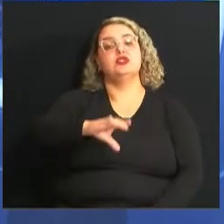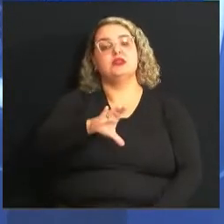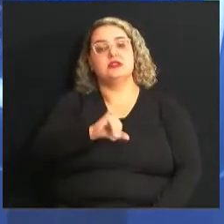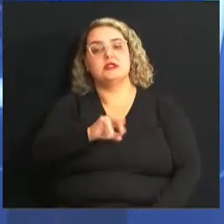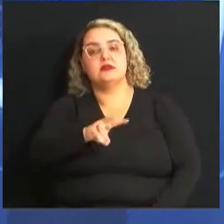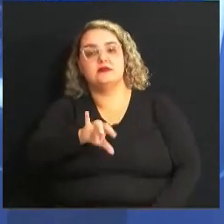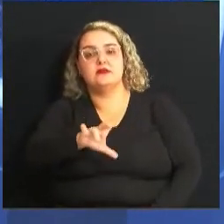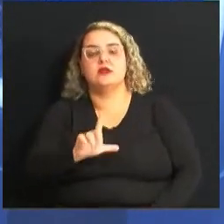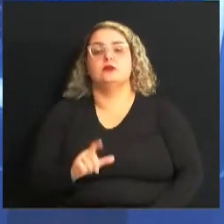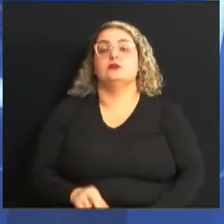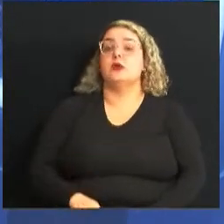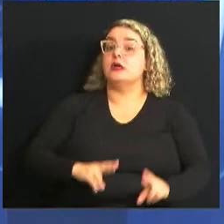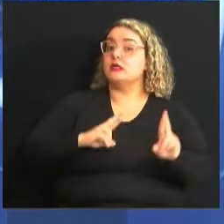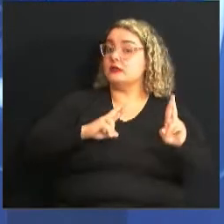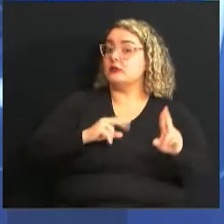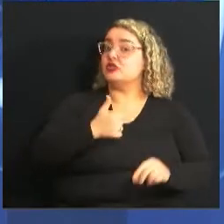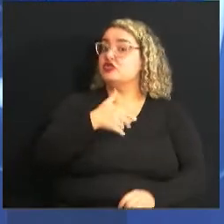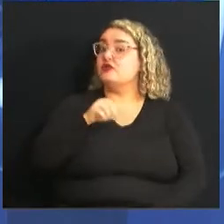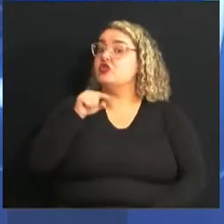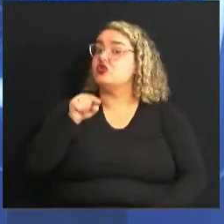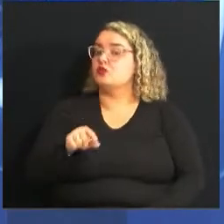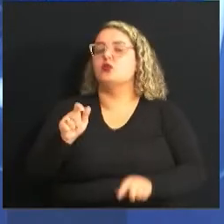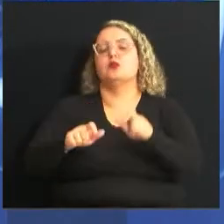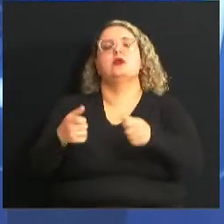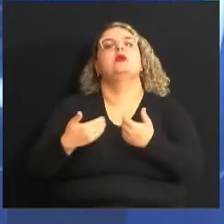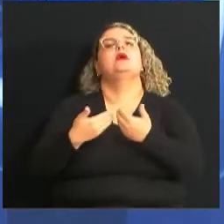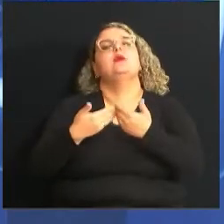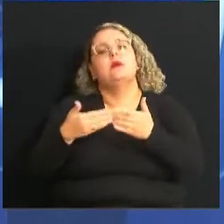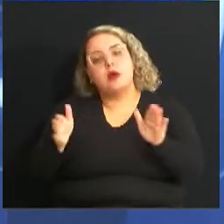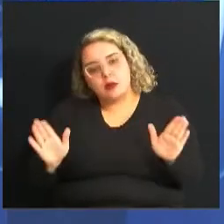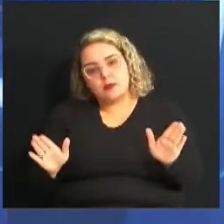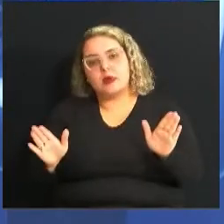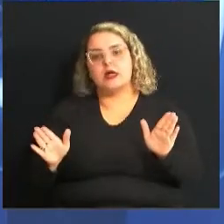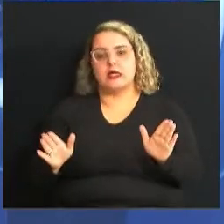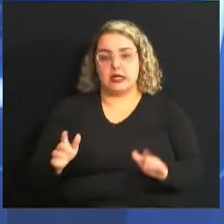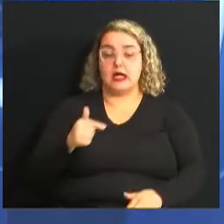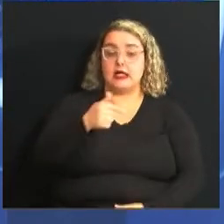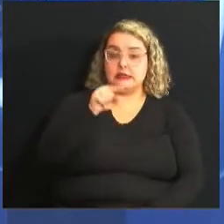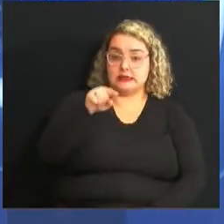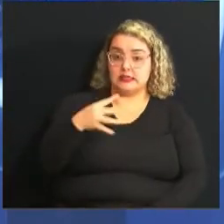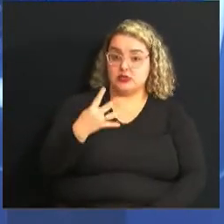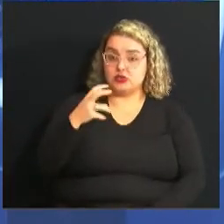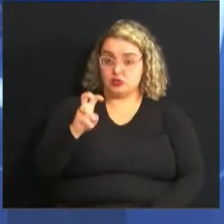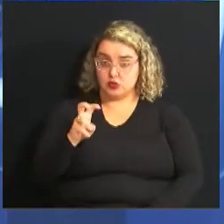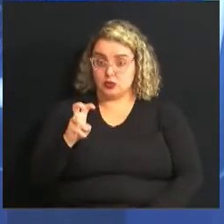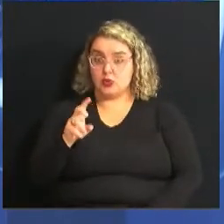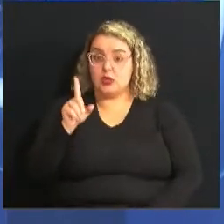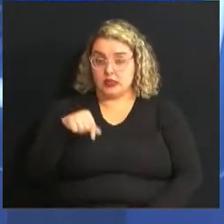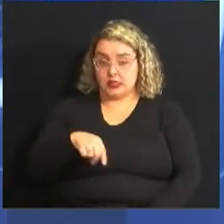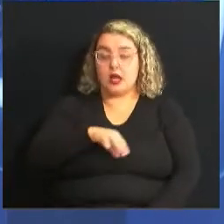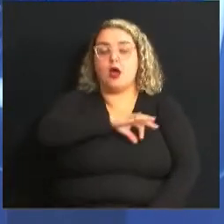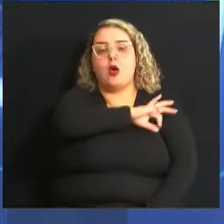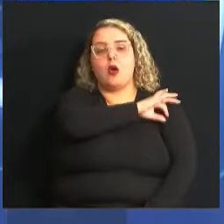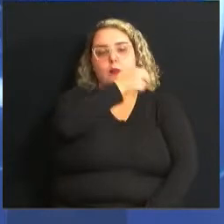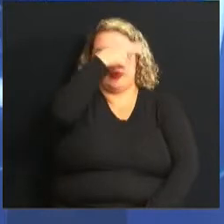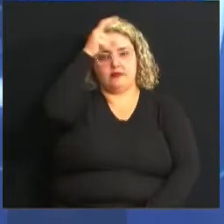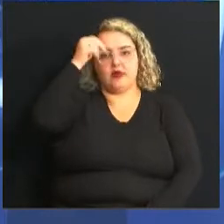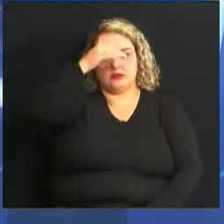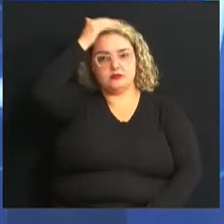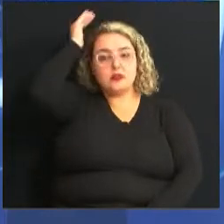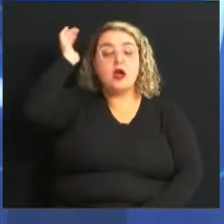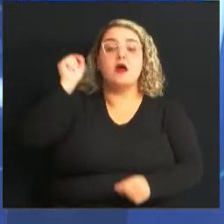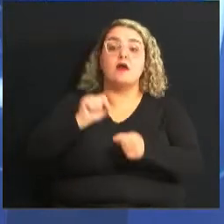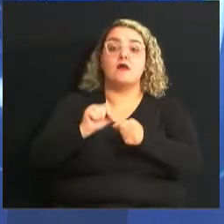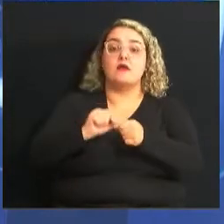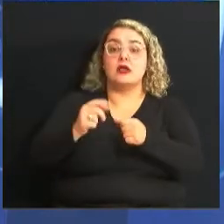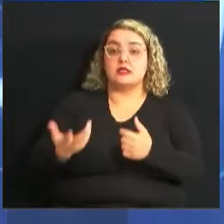de 20.000 pessoas. A gente vai ter uma abertura logo às 7h45, que é o prefeito Dário Saad fazendo a